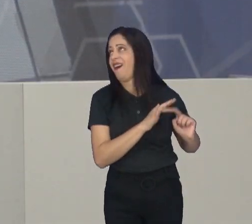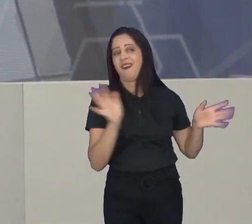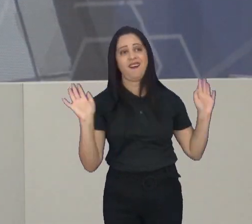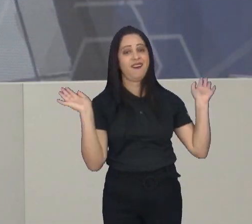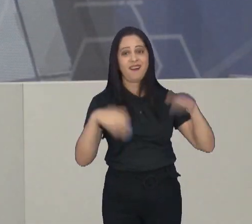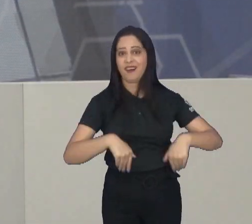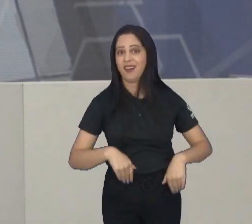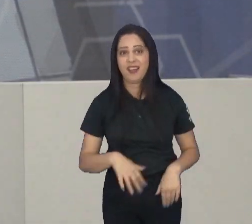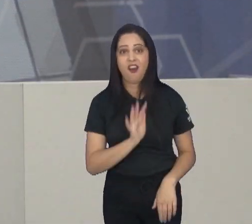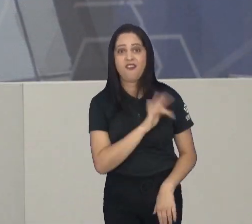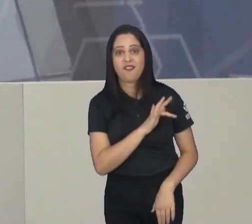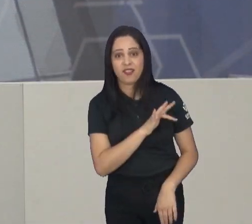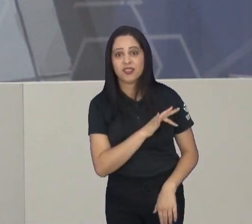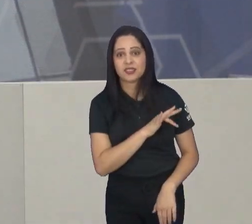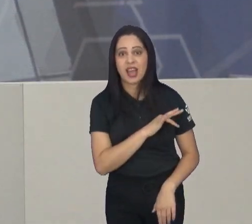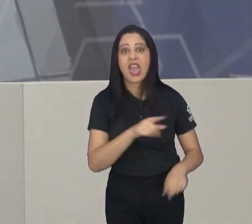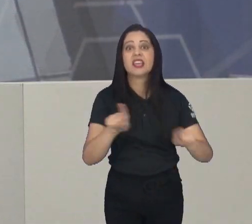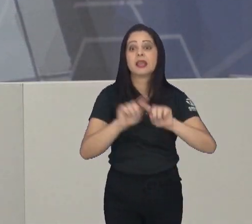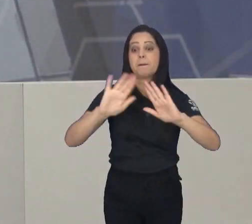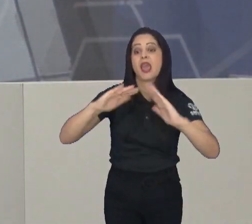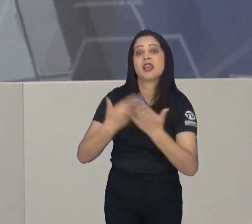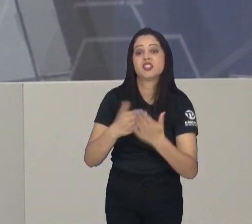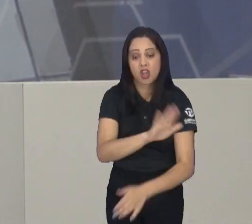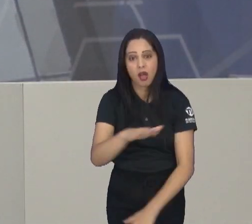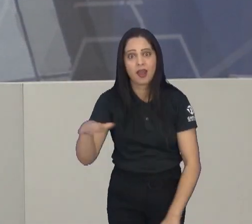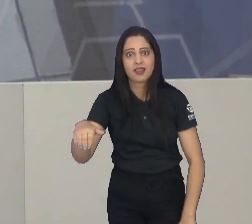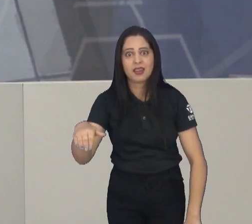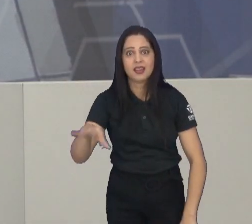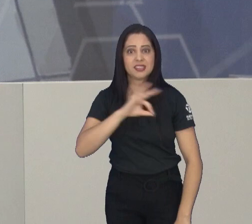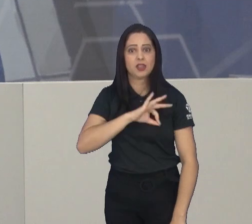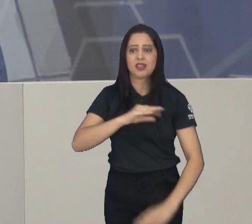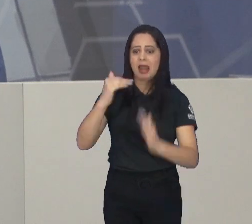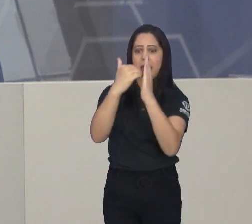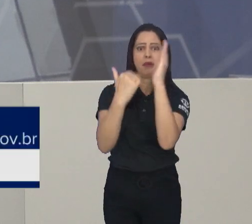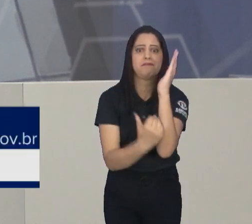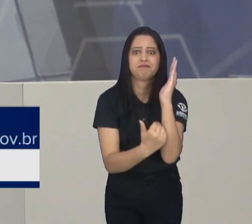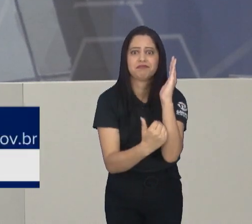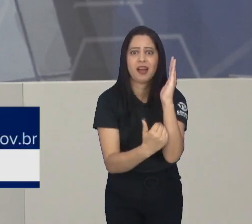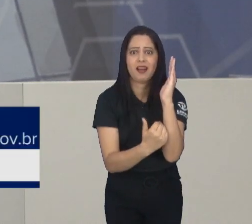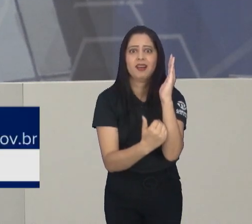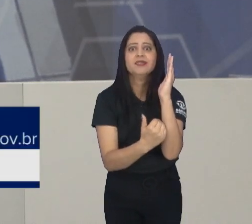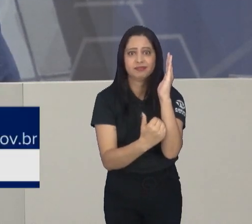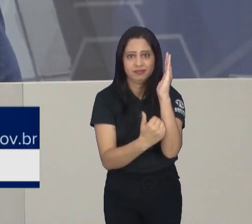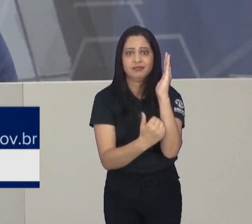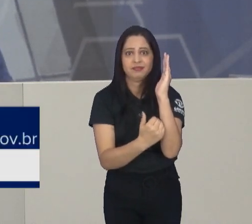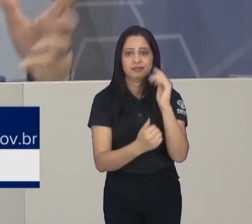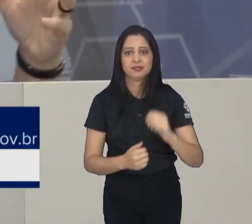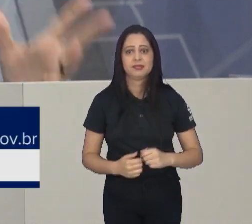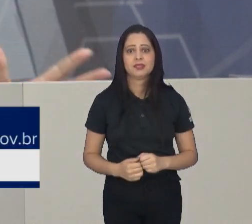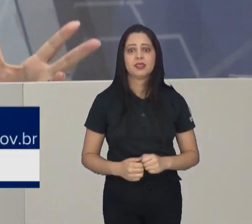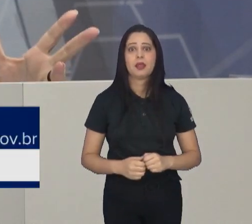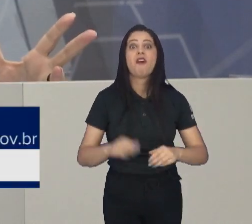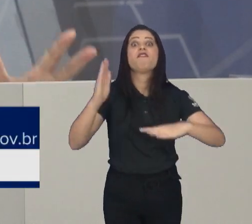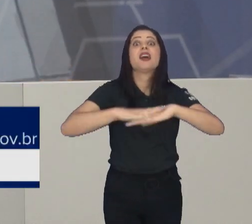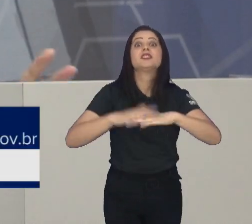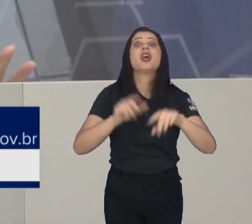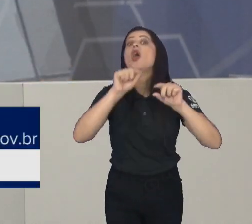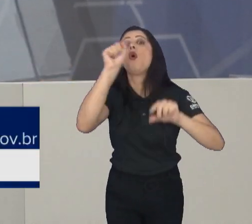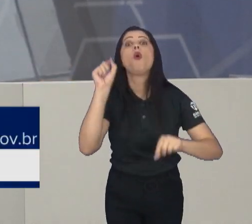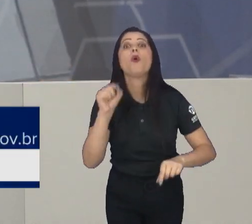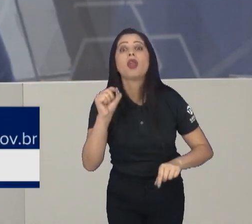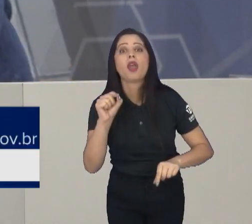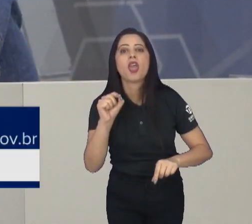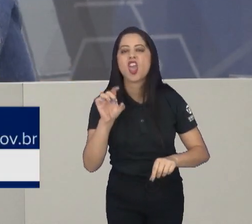dos professores da Fundaz. Das creches, então, estão recebendo bem menos que o piso. Bem abaixo do piso salarial. E o que é feito? É gasto